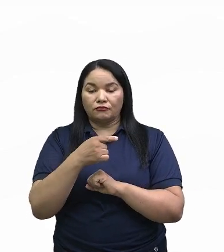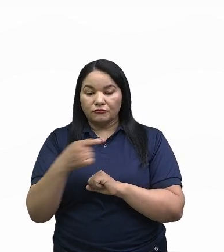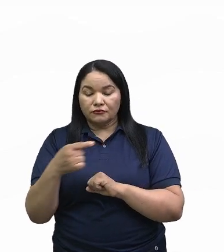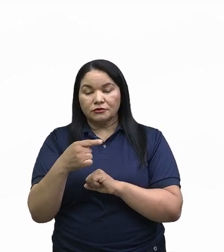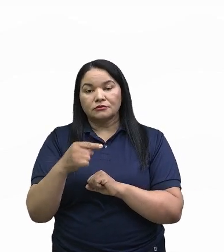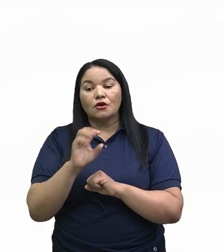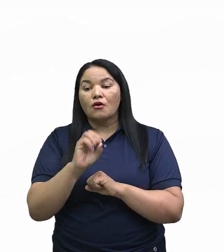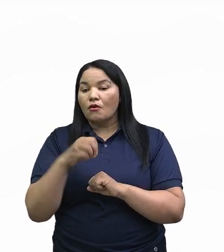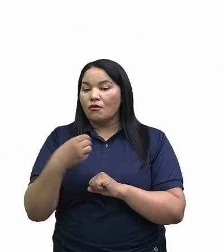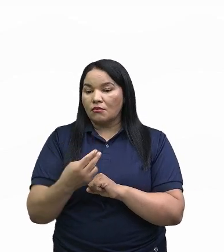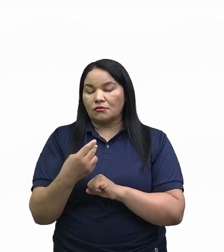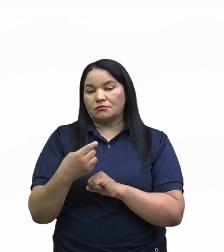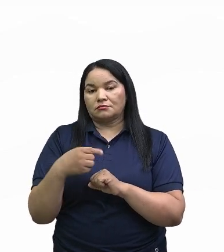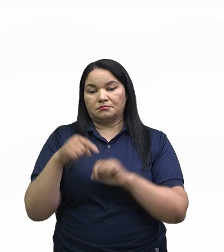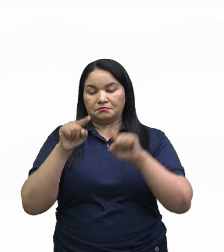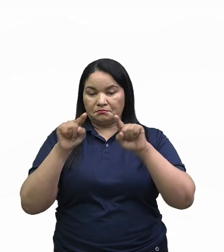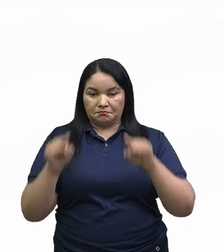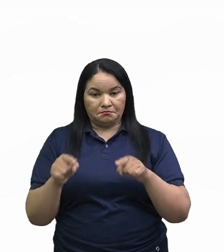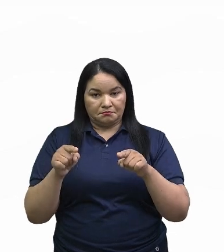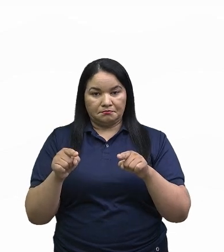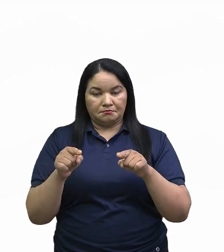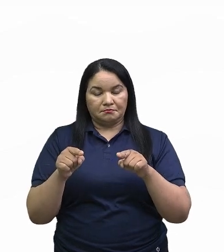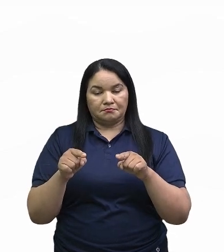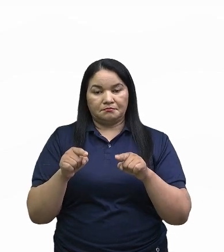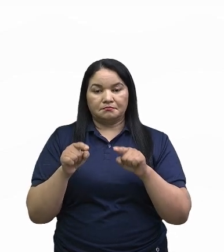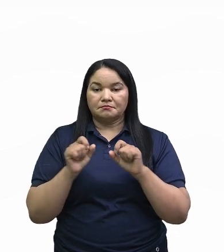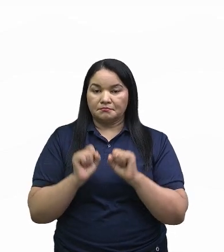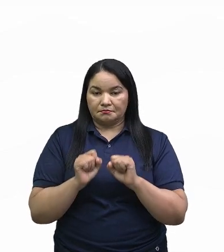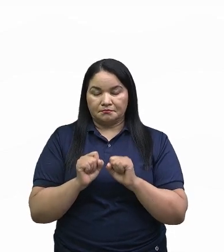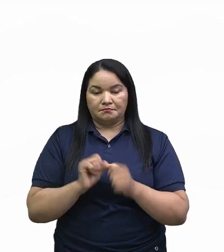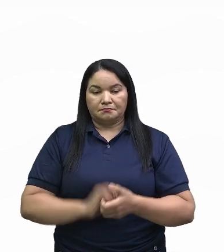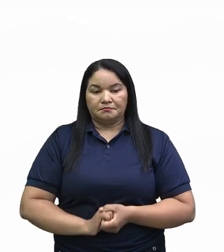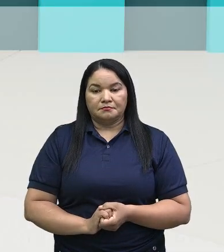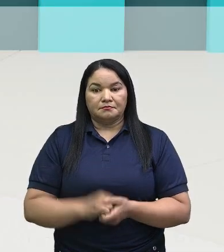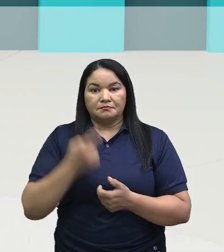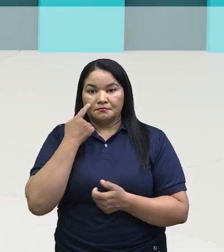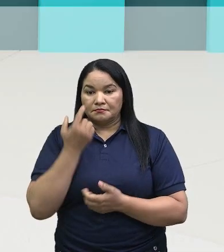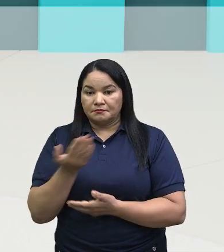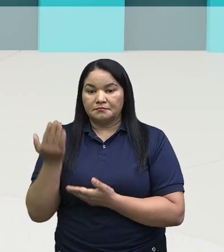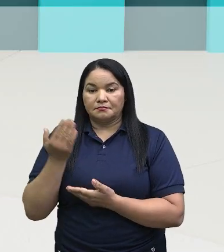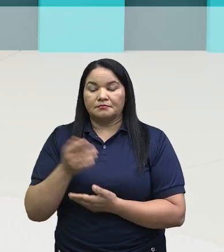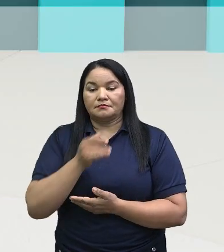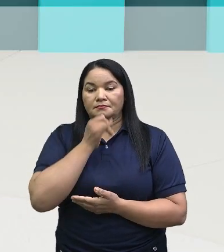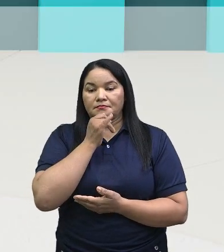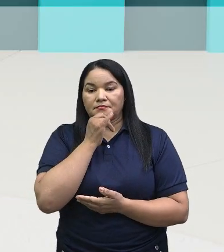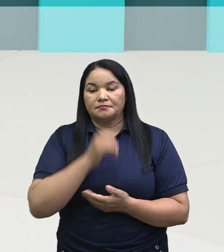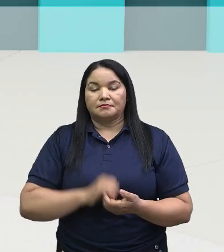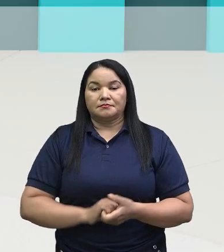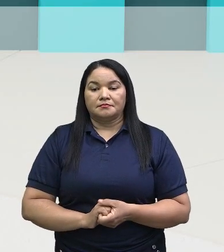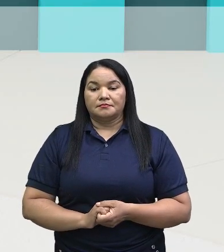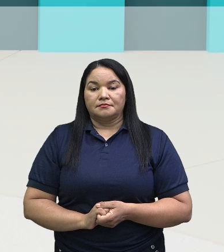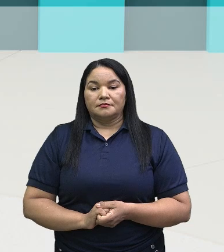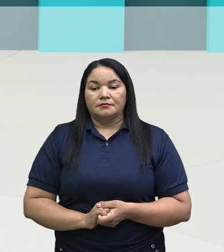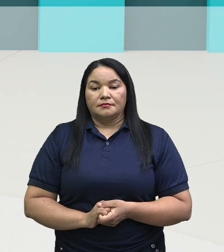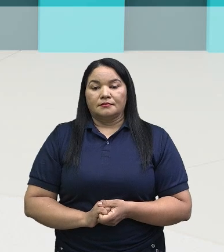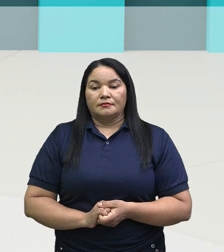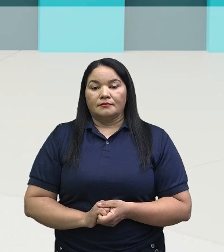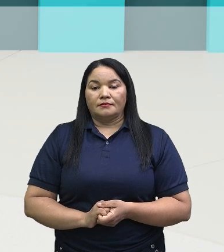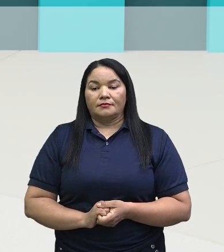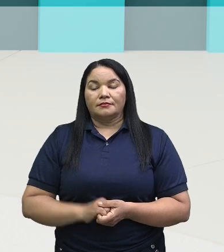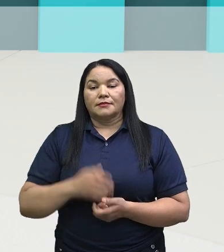os travessões ou podem ser os parênteses. Eu quero que vocês acompanhem os exemplos aqui comigo. Veja que agora eu